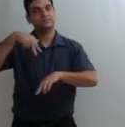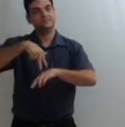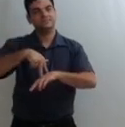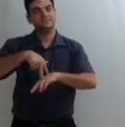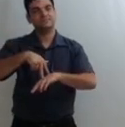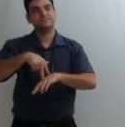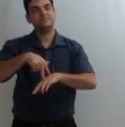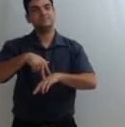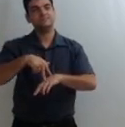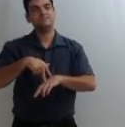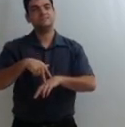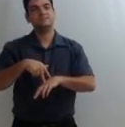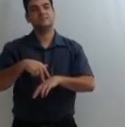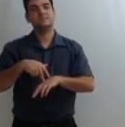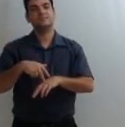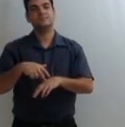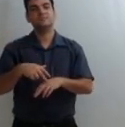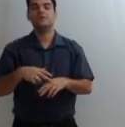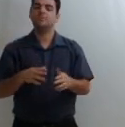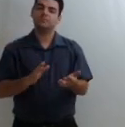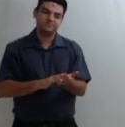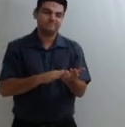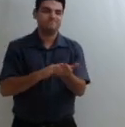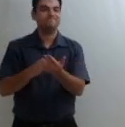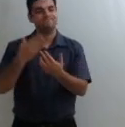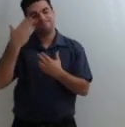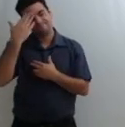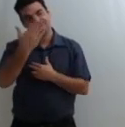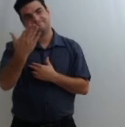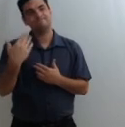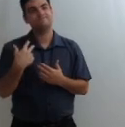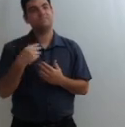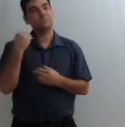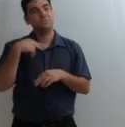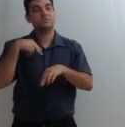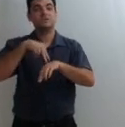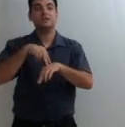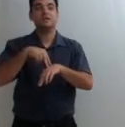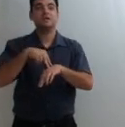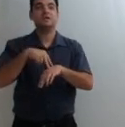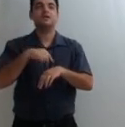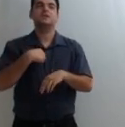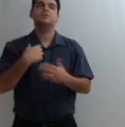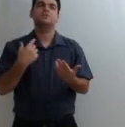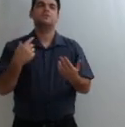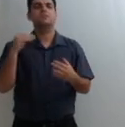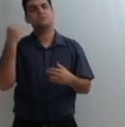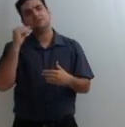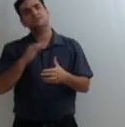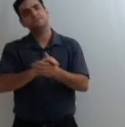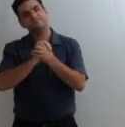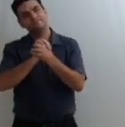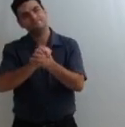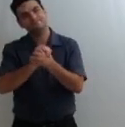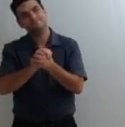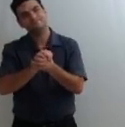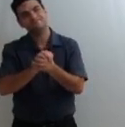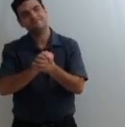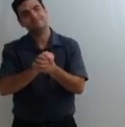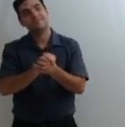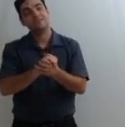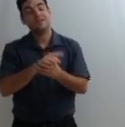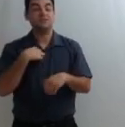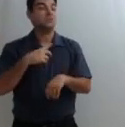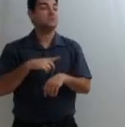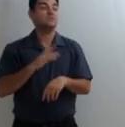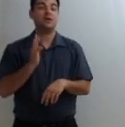Senhor presidente, ministro Saldanha, não vou deixar de aproveitar para cumprimentar os ministros, que faz muito tempo que nós não nos